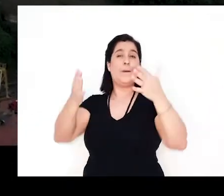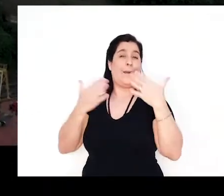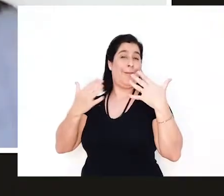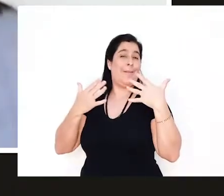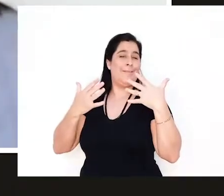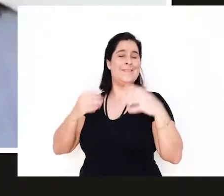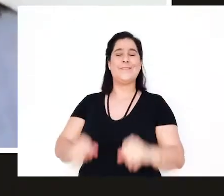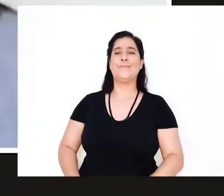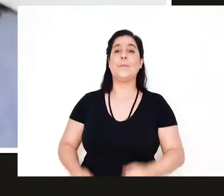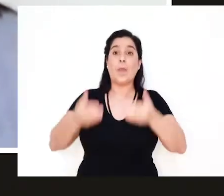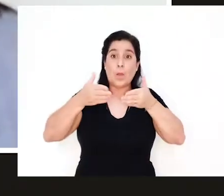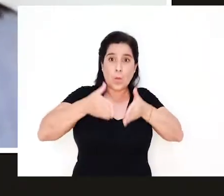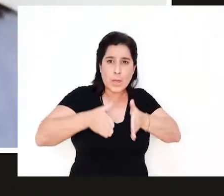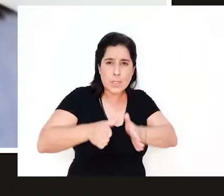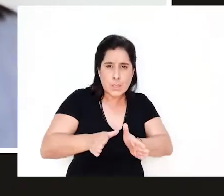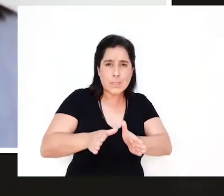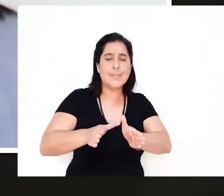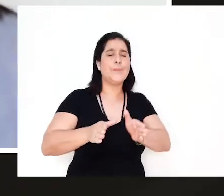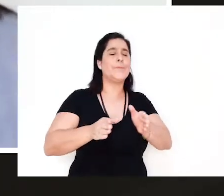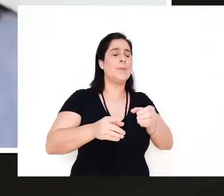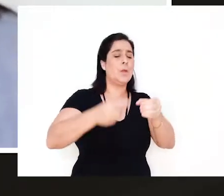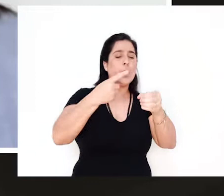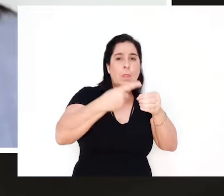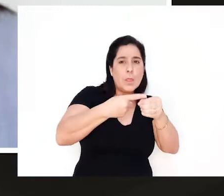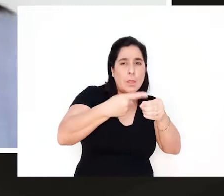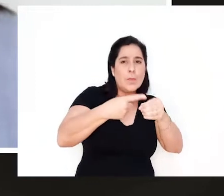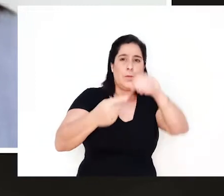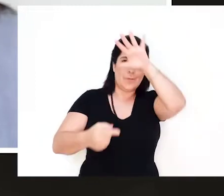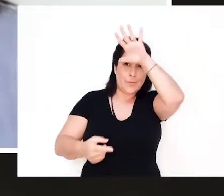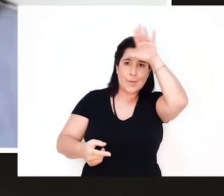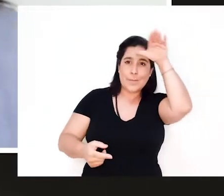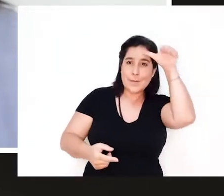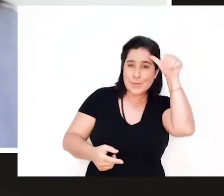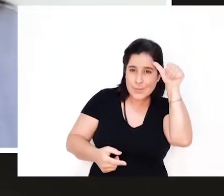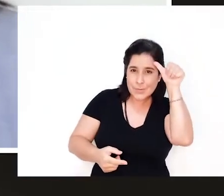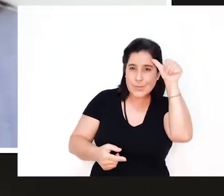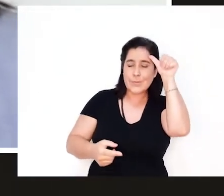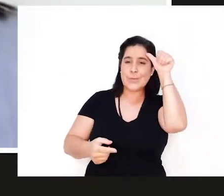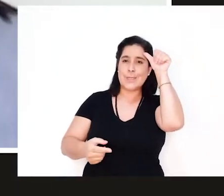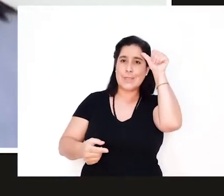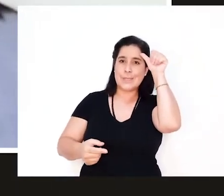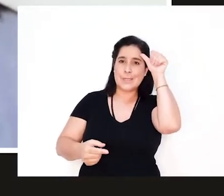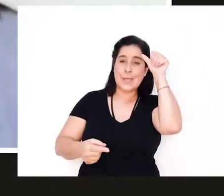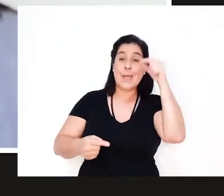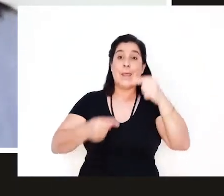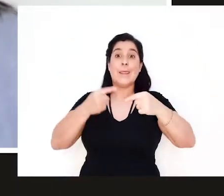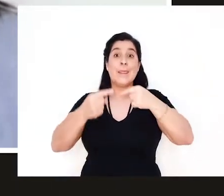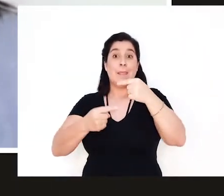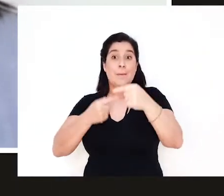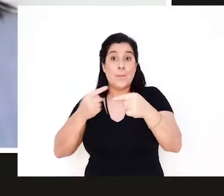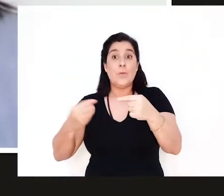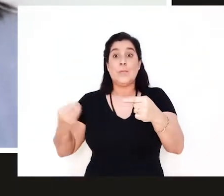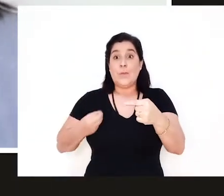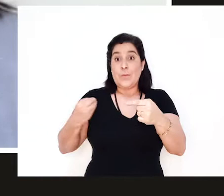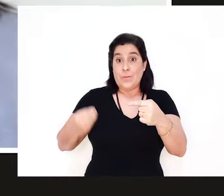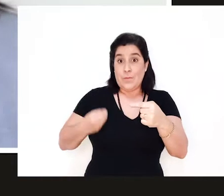Eu sou nascida na cidade de Borba, no interior do estado do Amazonas, no Rio Madeira. Nasci em Borba, mas passei grande parte